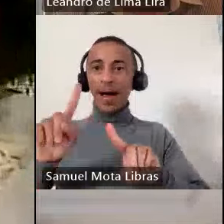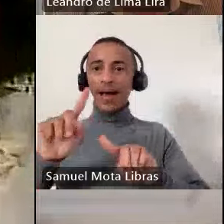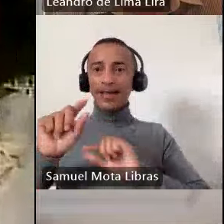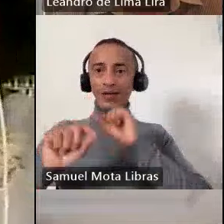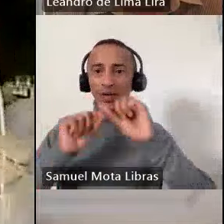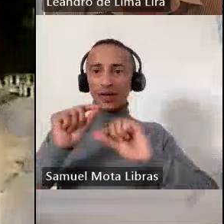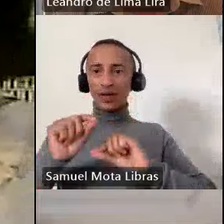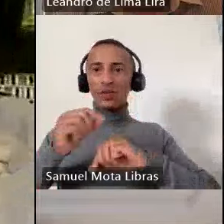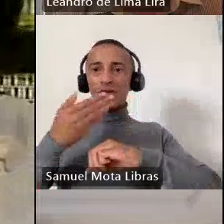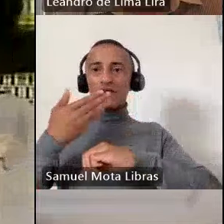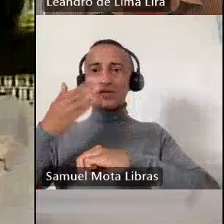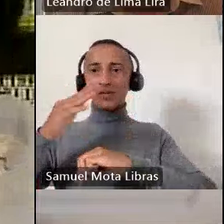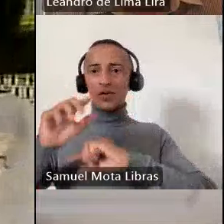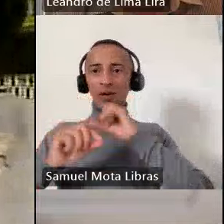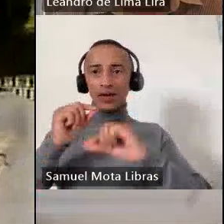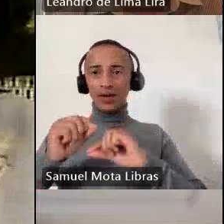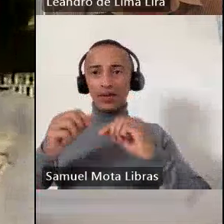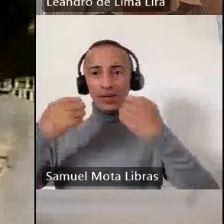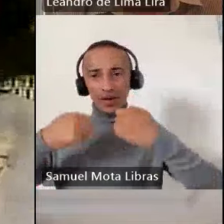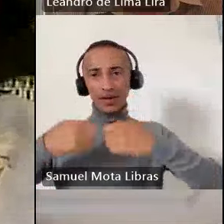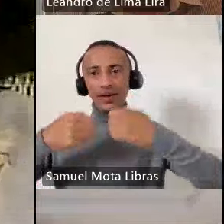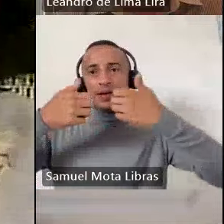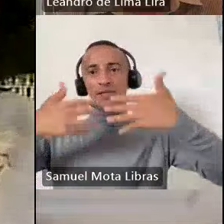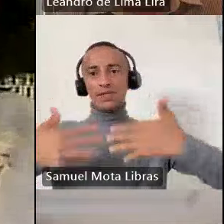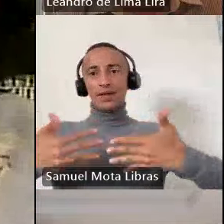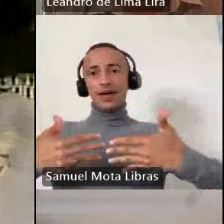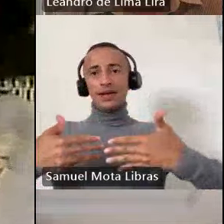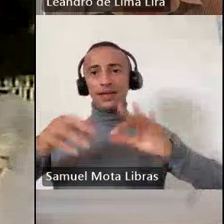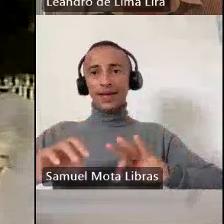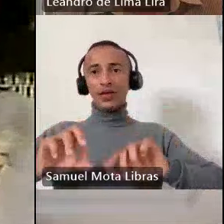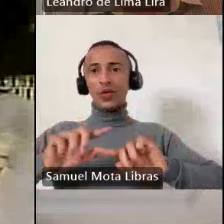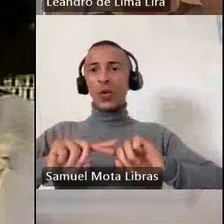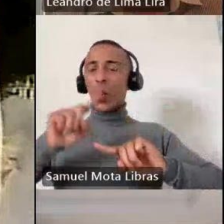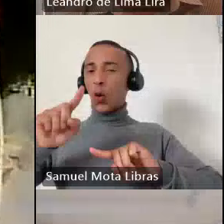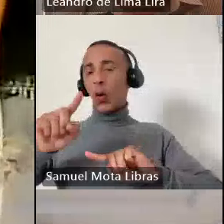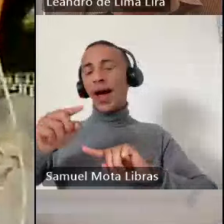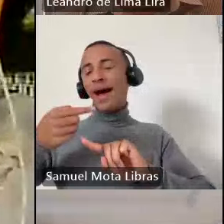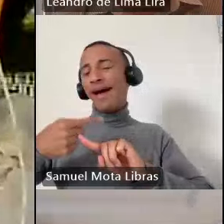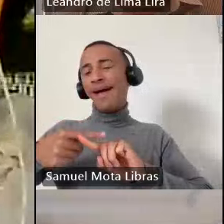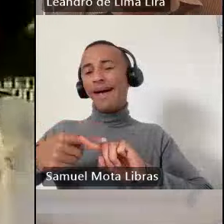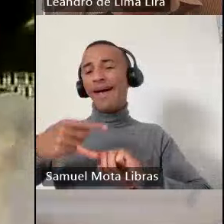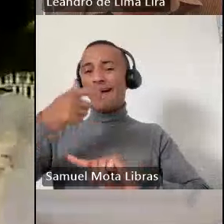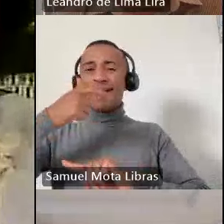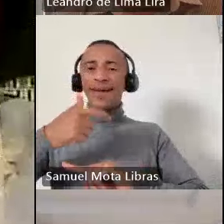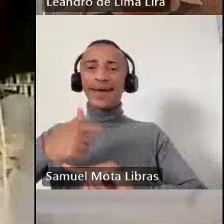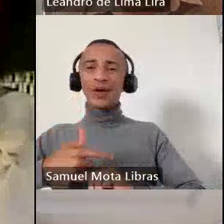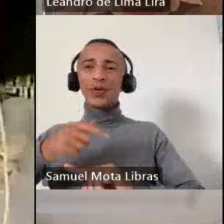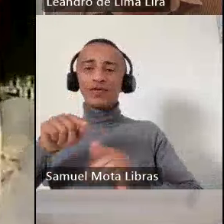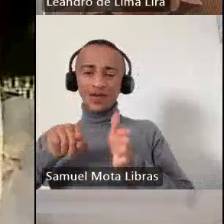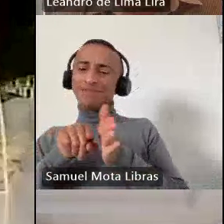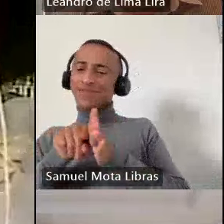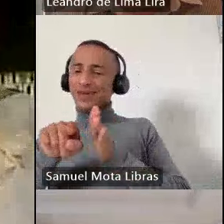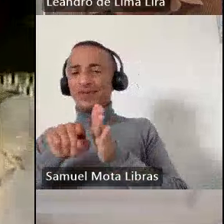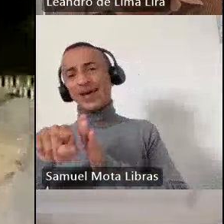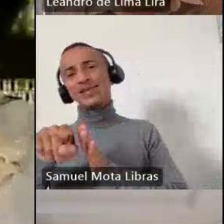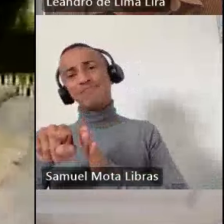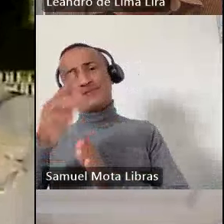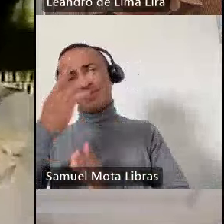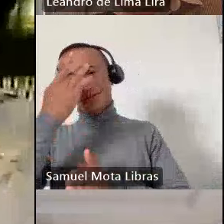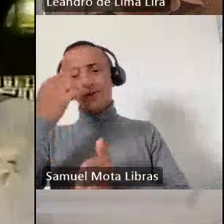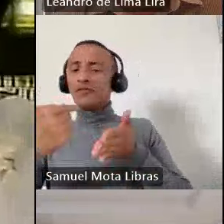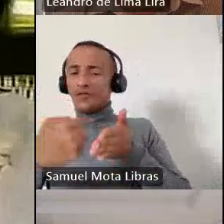justifiquem é a questão da motivação então eh não é eh que vai ser questionado vai a questão é que a gente